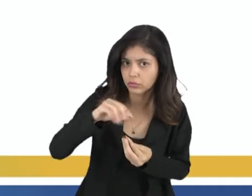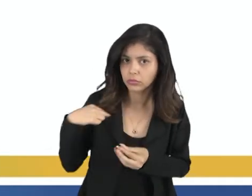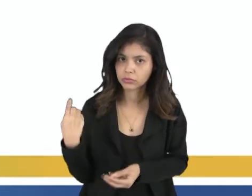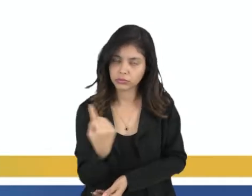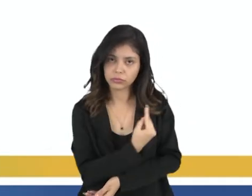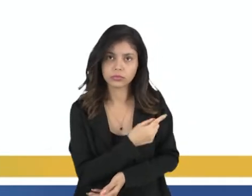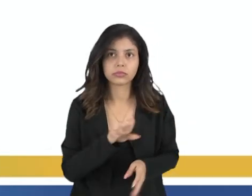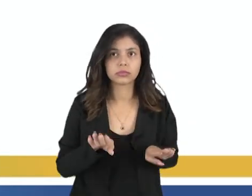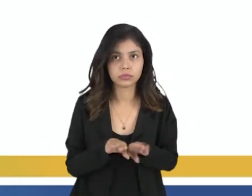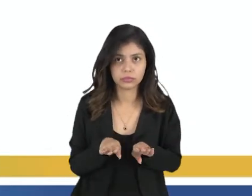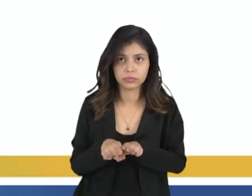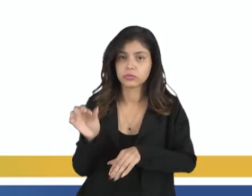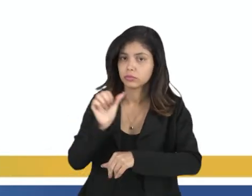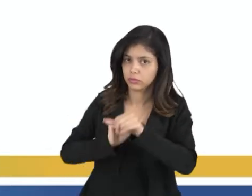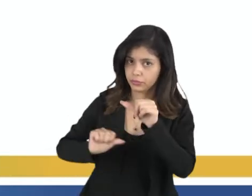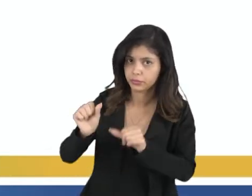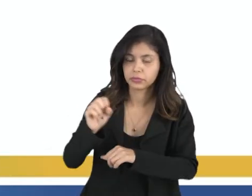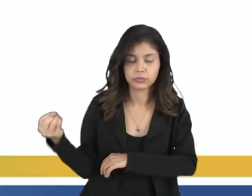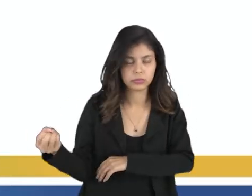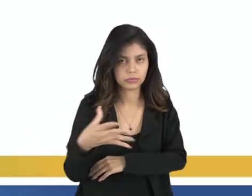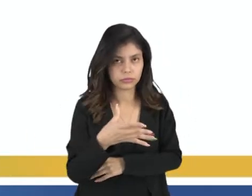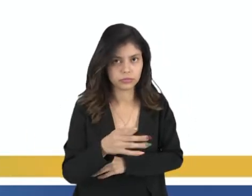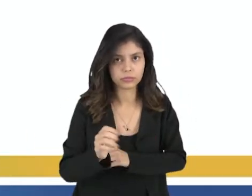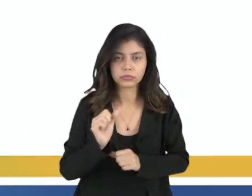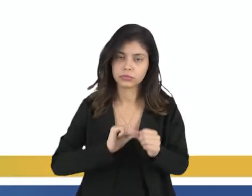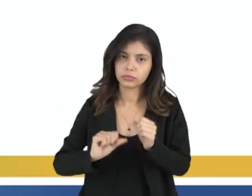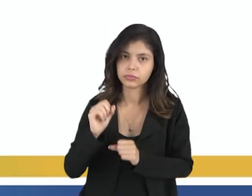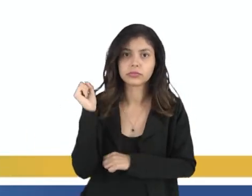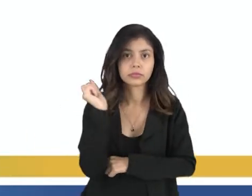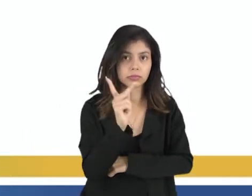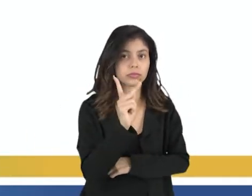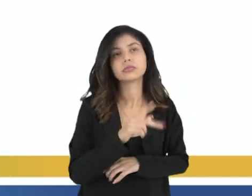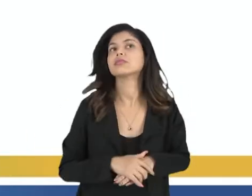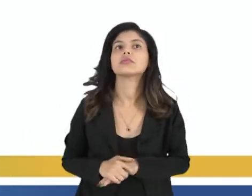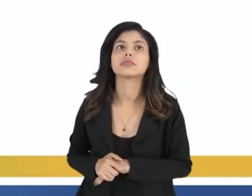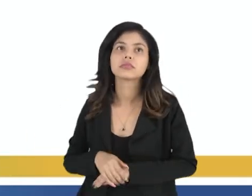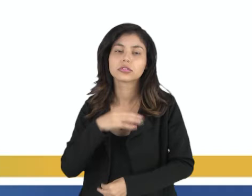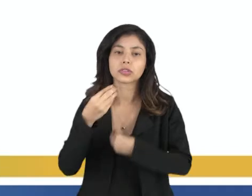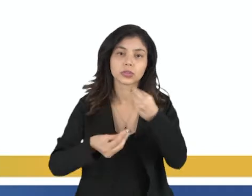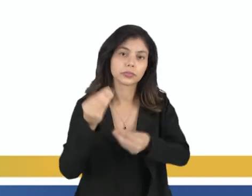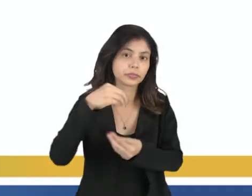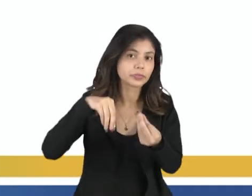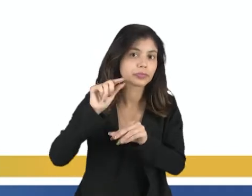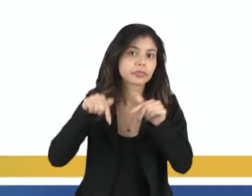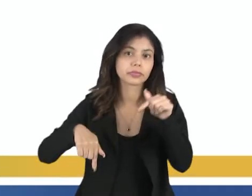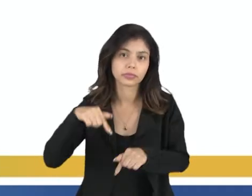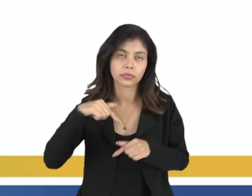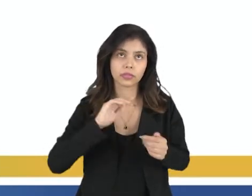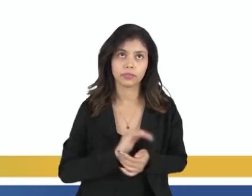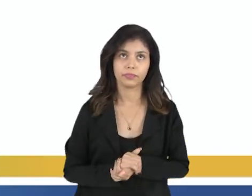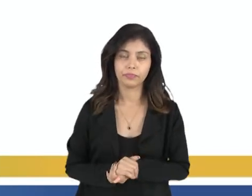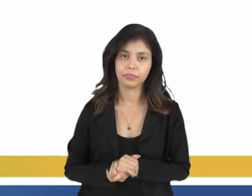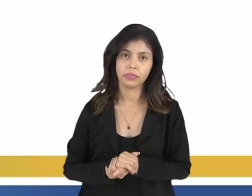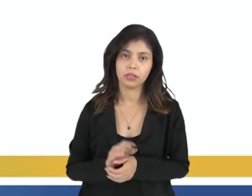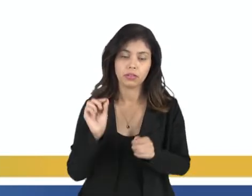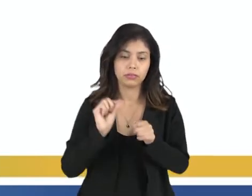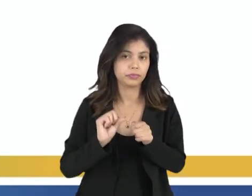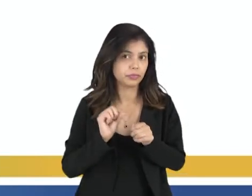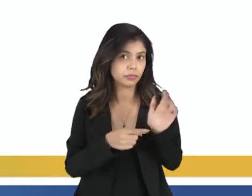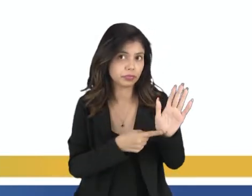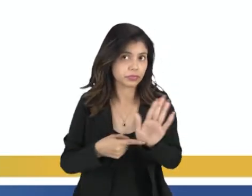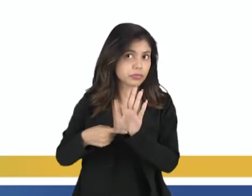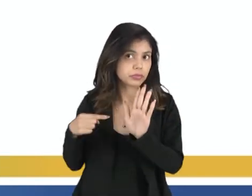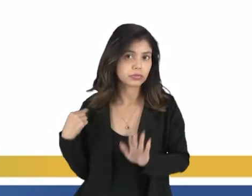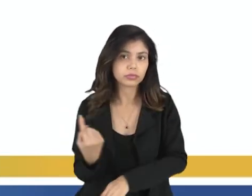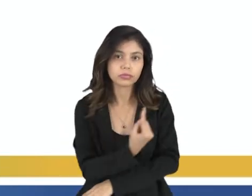si e se transformando em novas substâncias, ok? E como essas reações químicas elas são representadas